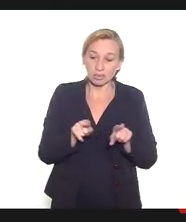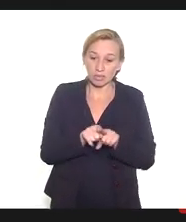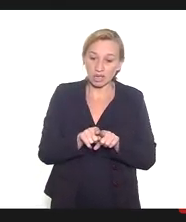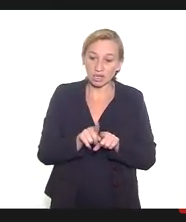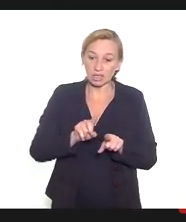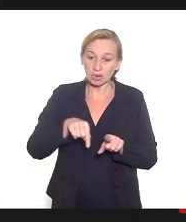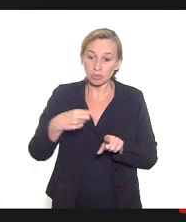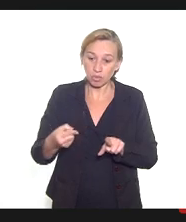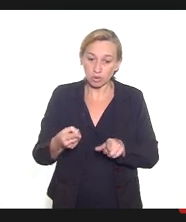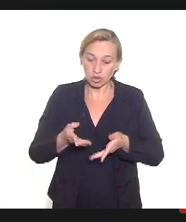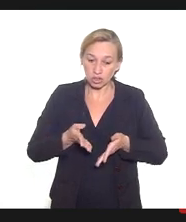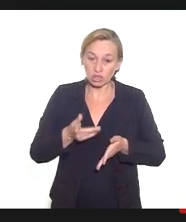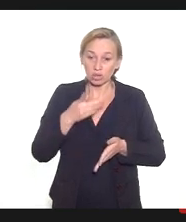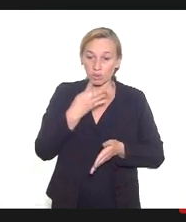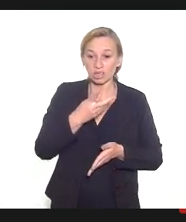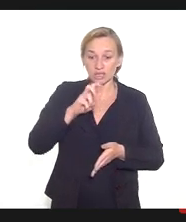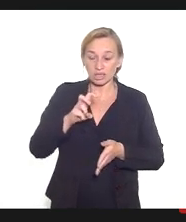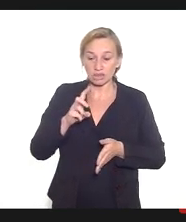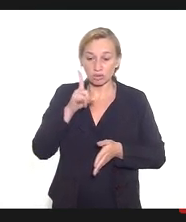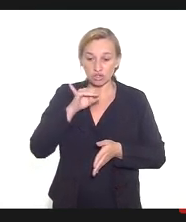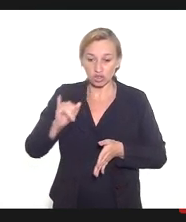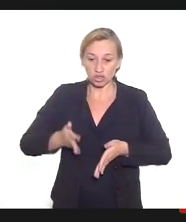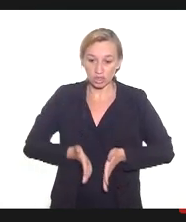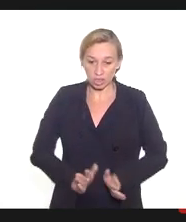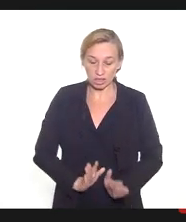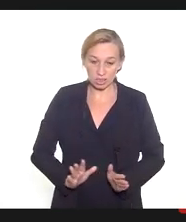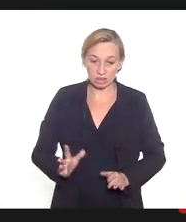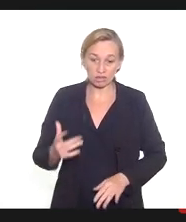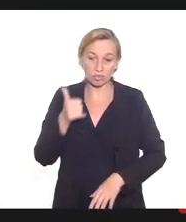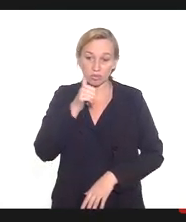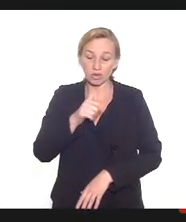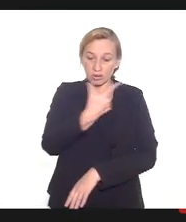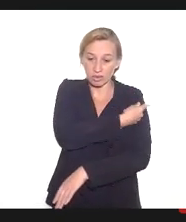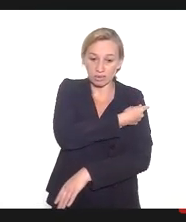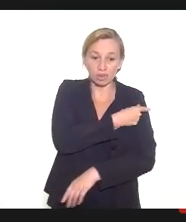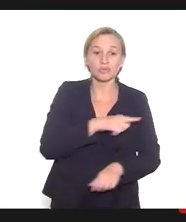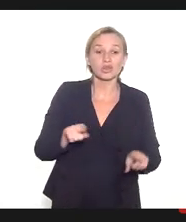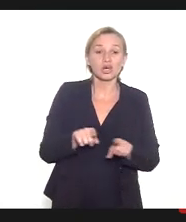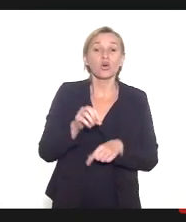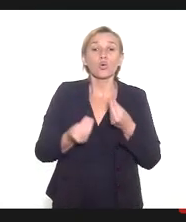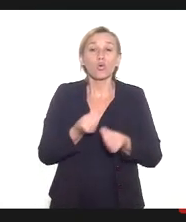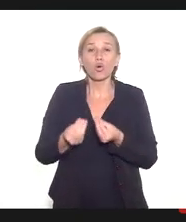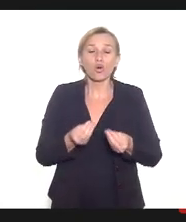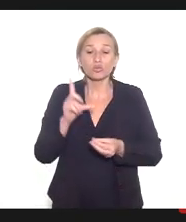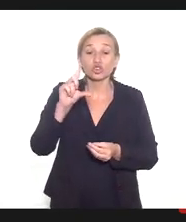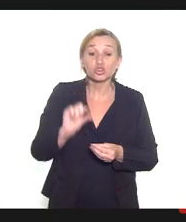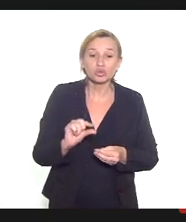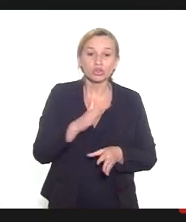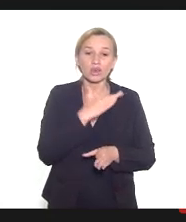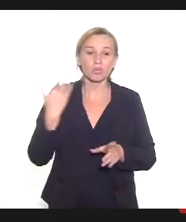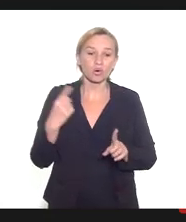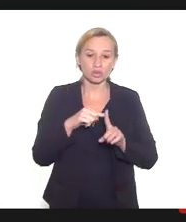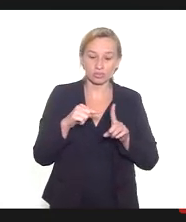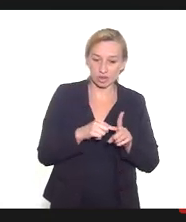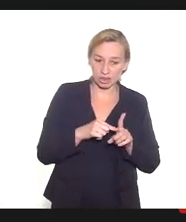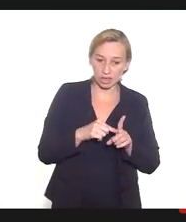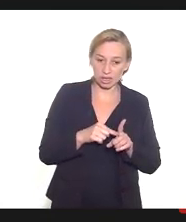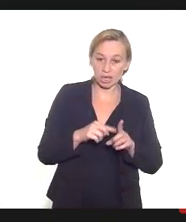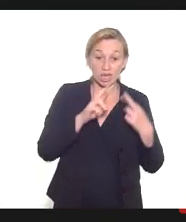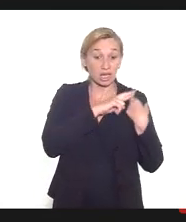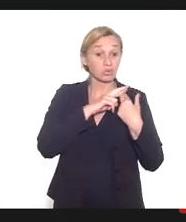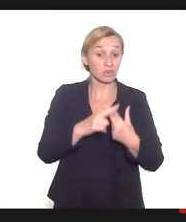ainda não tenham conseguido uma cobertura total e o que é que nós podemos fazer para reduzir essas mortes maternas que tem que ser compromisso e